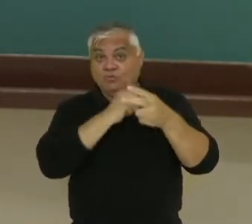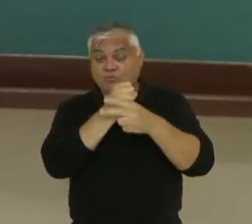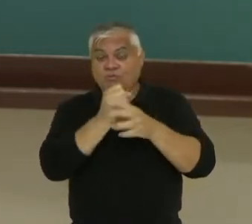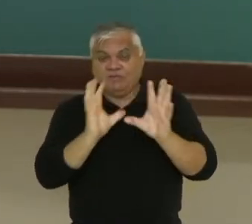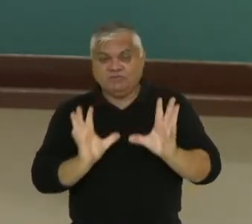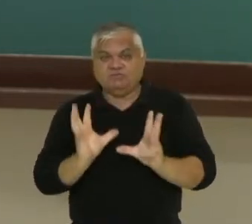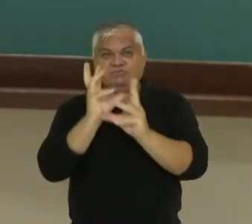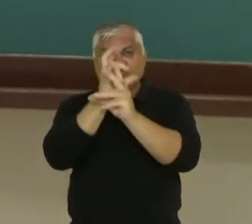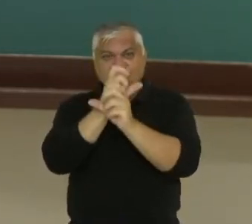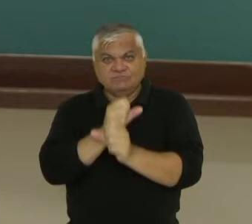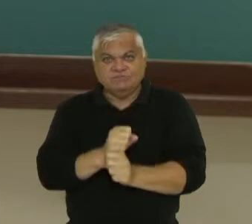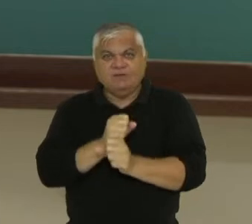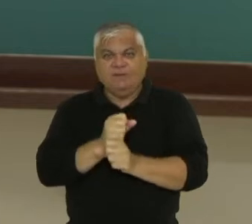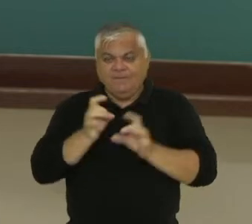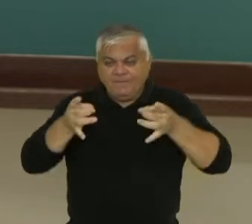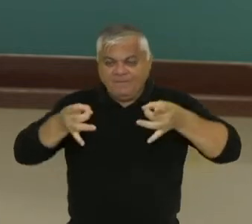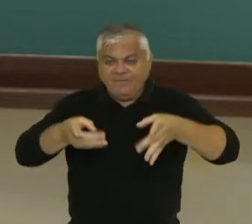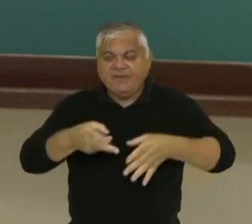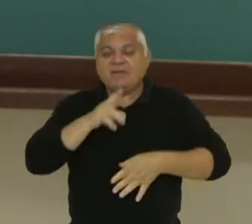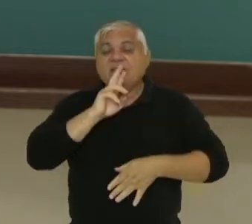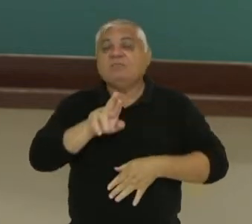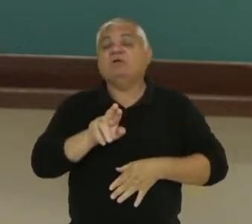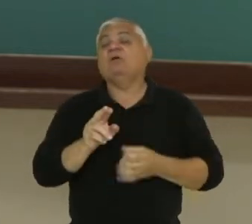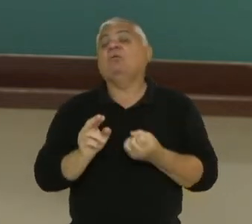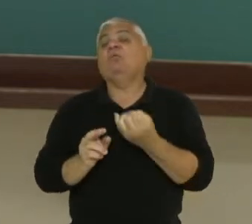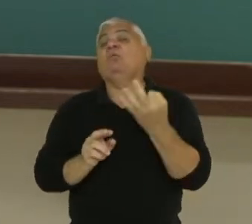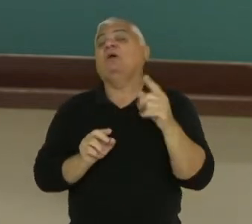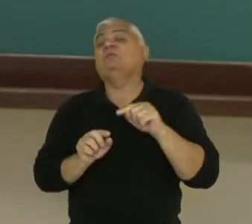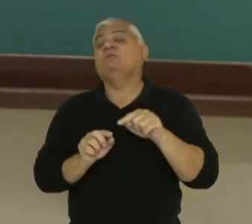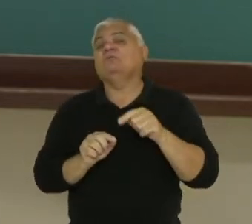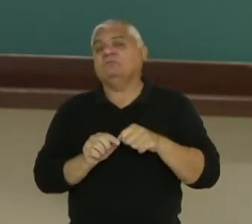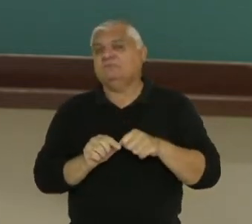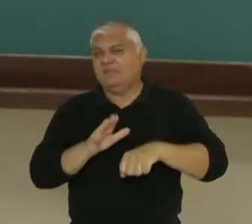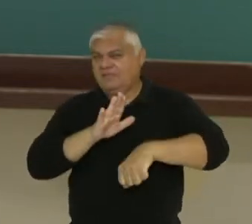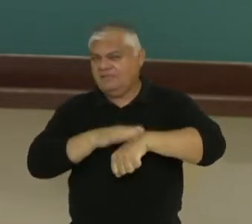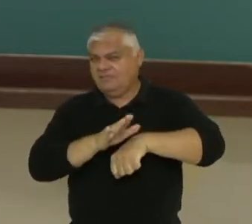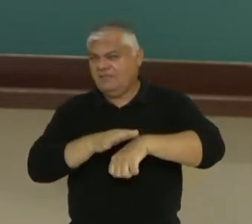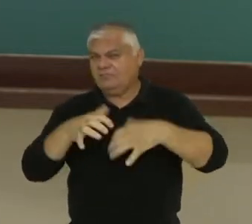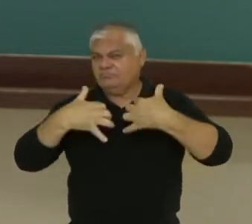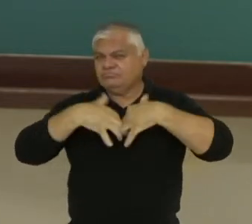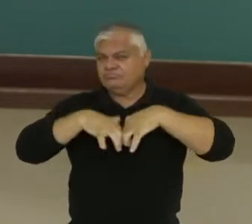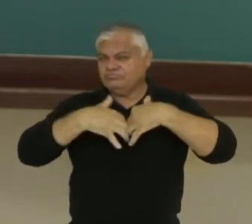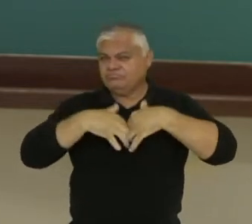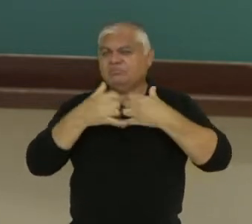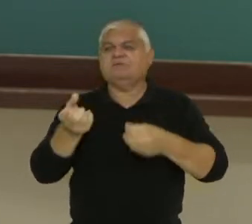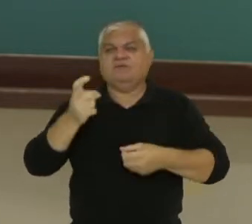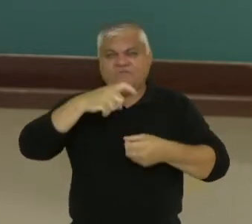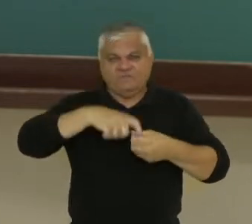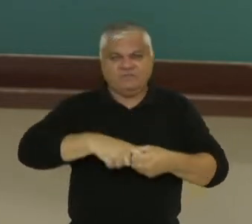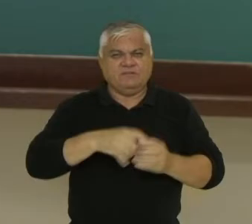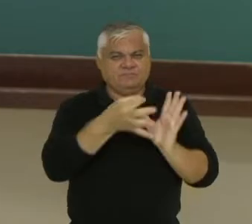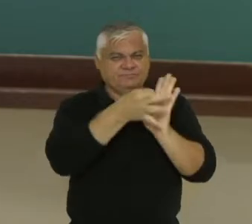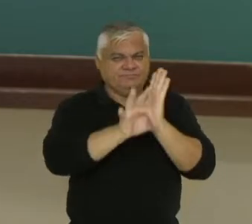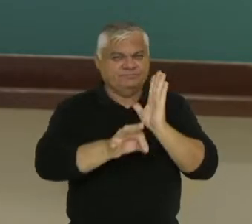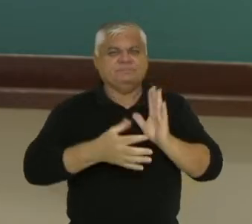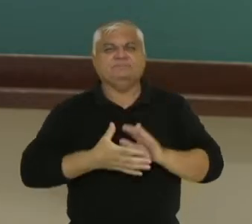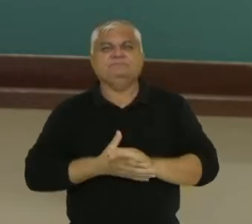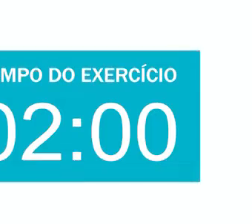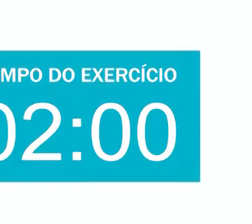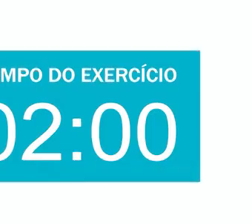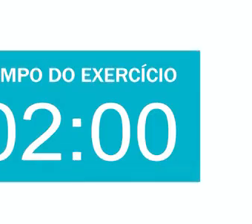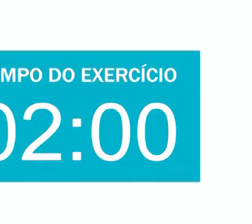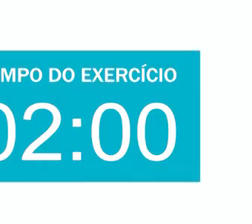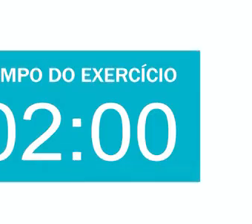rendimentos e daí eu vou ter qual o rendimento no final do segundo ano. Vou dar um tempinho para vocês resolverem e já voltamos a conferir.